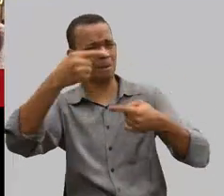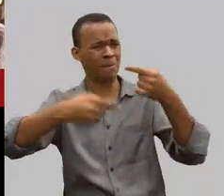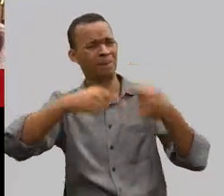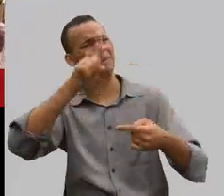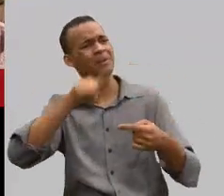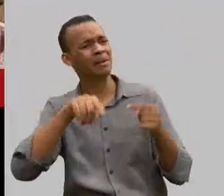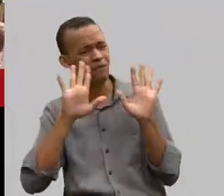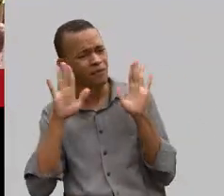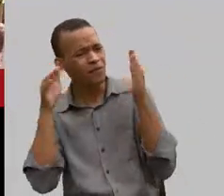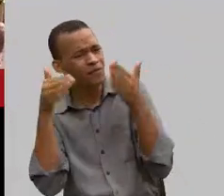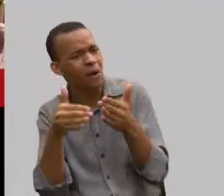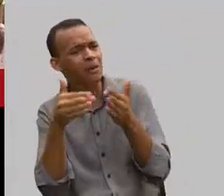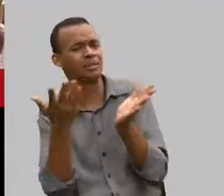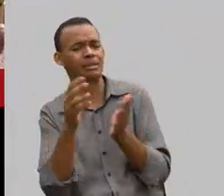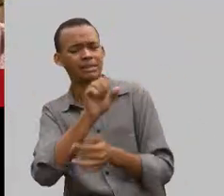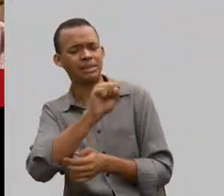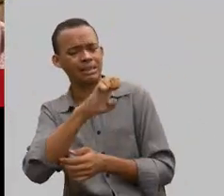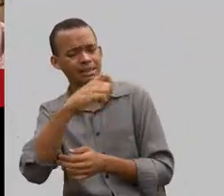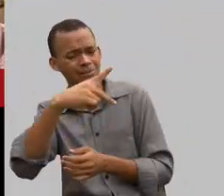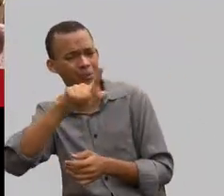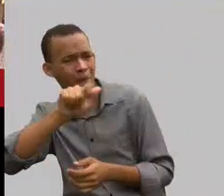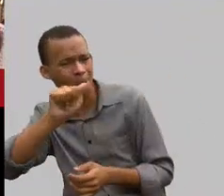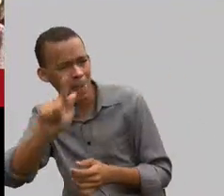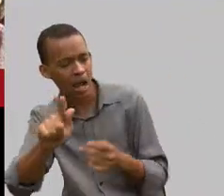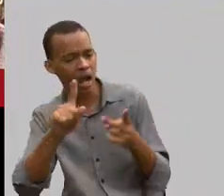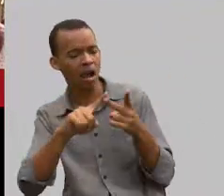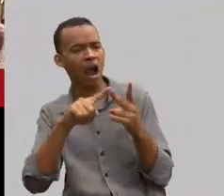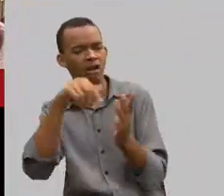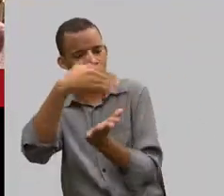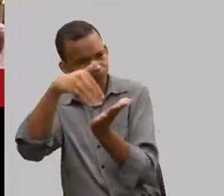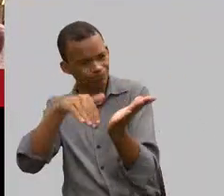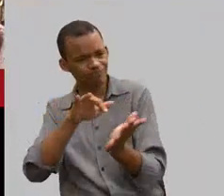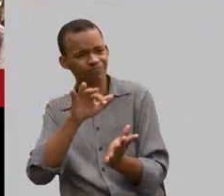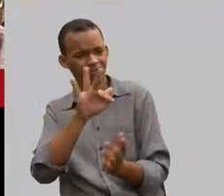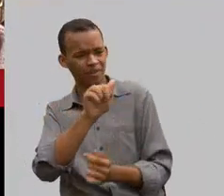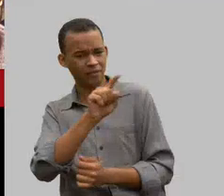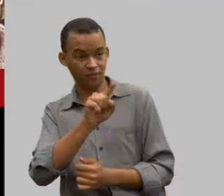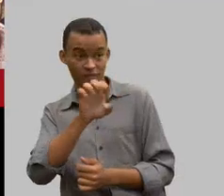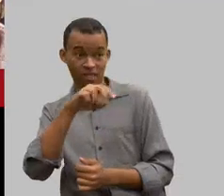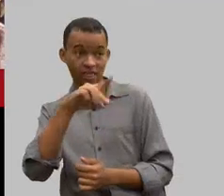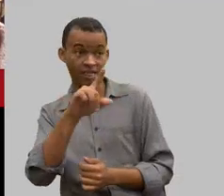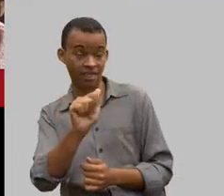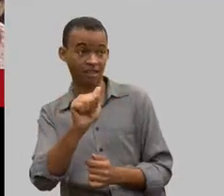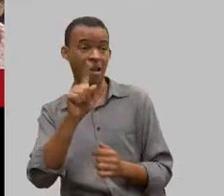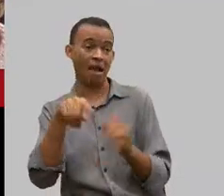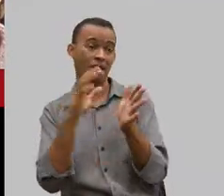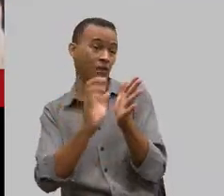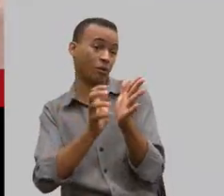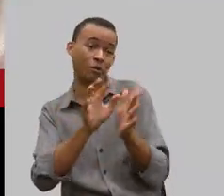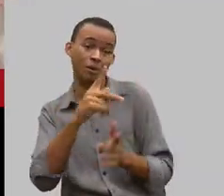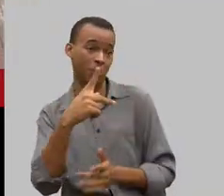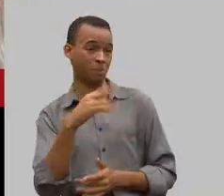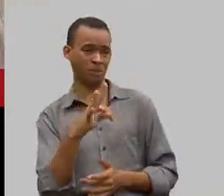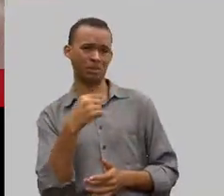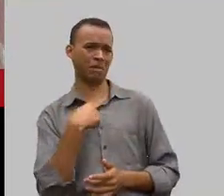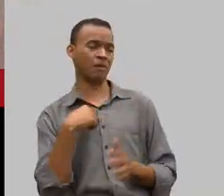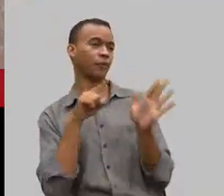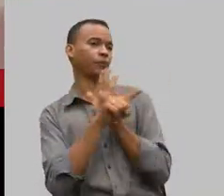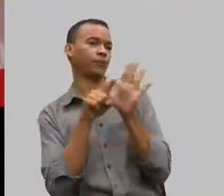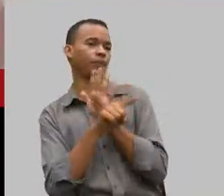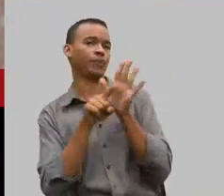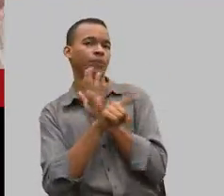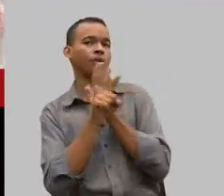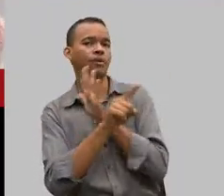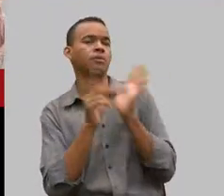relacionados a a a seag a secretaria da fazenda porque é uma deputada do PT que tá fazendo questionamentos e aí você senhor faz um